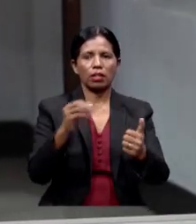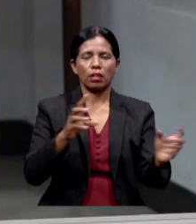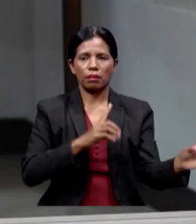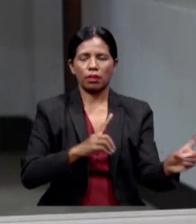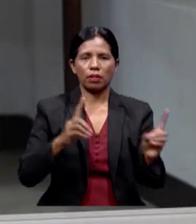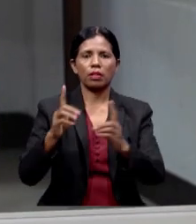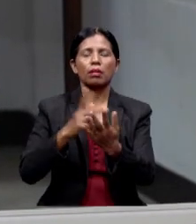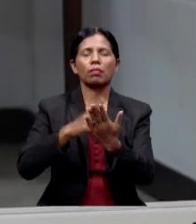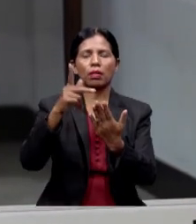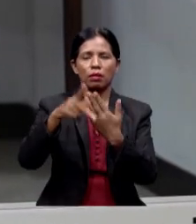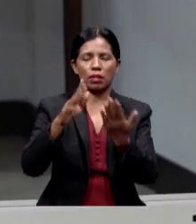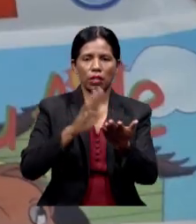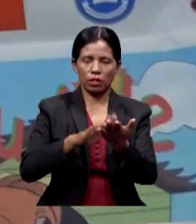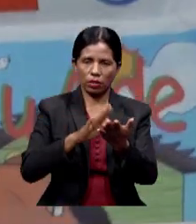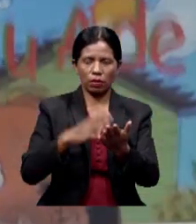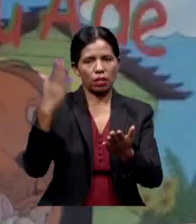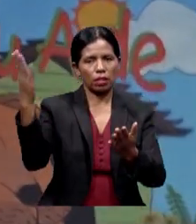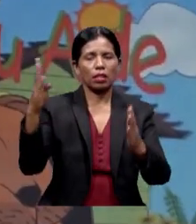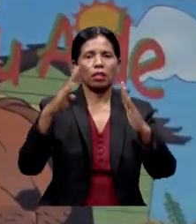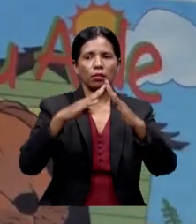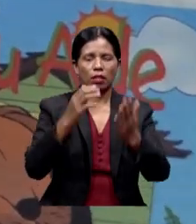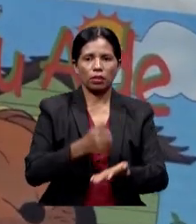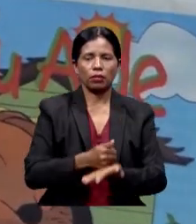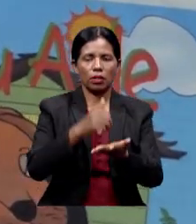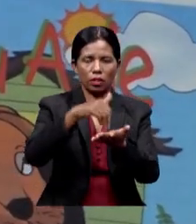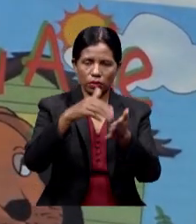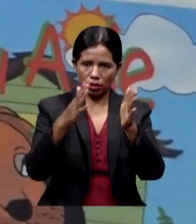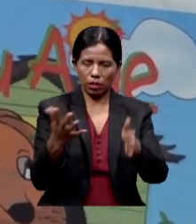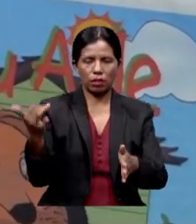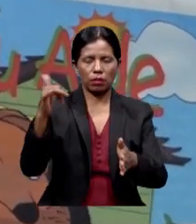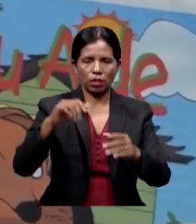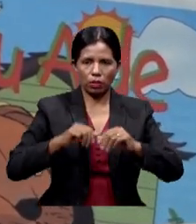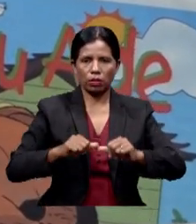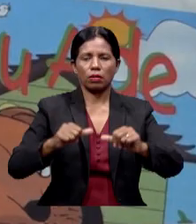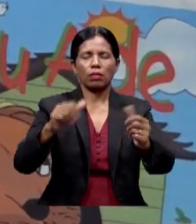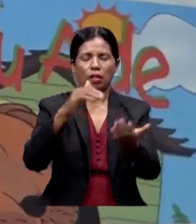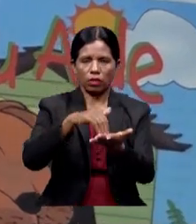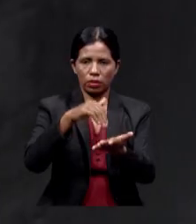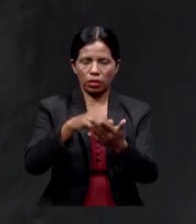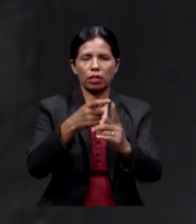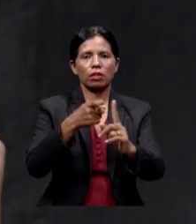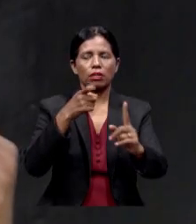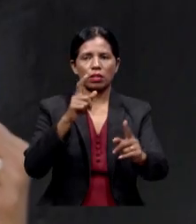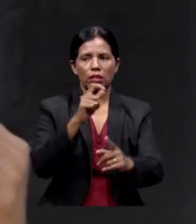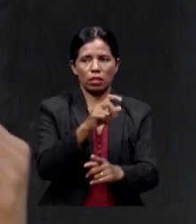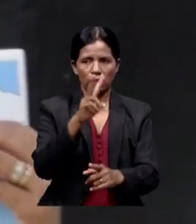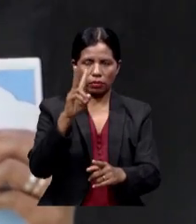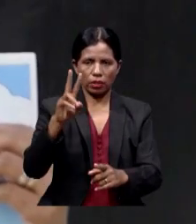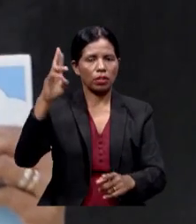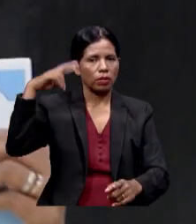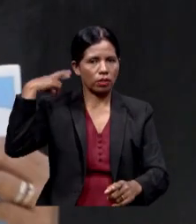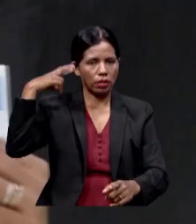FONTEL IMPLEMENTAÇÃO PROGRAMA ESCOLA IHA UMA QUE DIFACILITA ESCOLA SIRA ATU CONTINUA ESTUDA LIHUSI TELEVISIAU NO RADIO